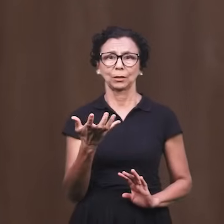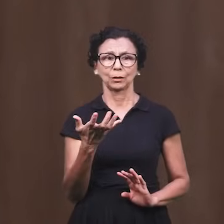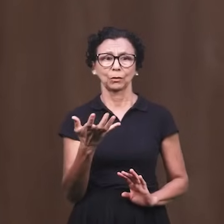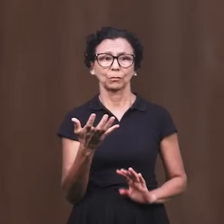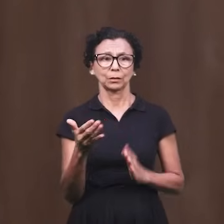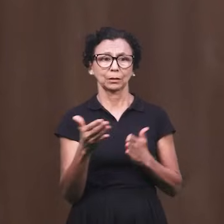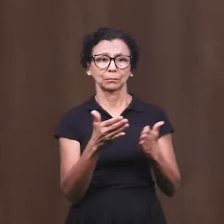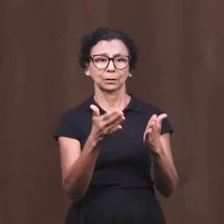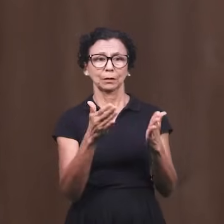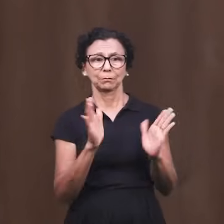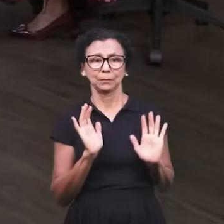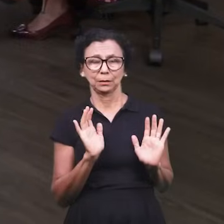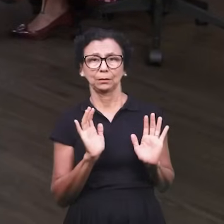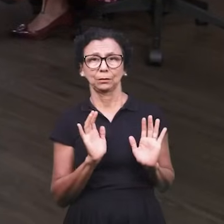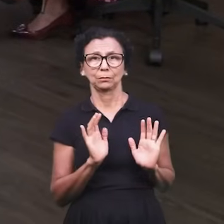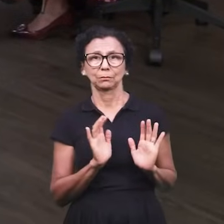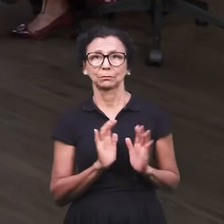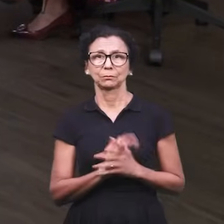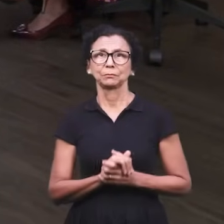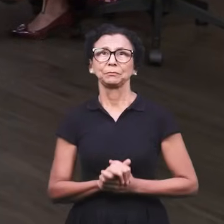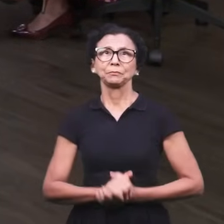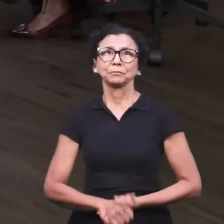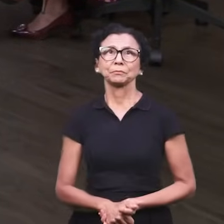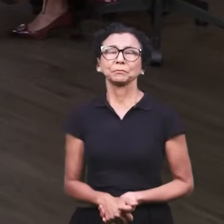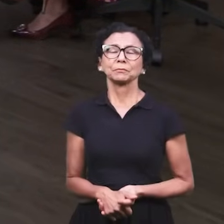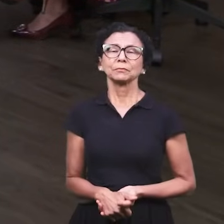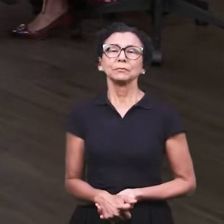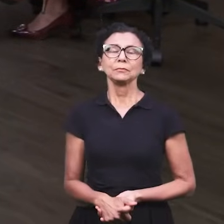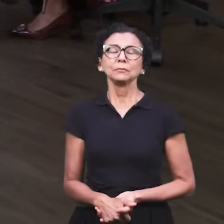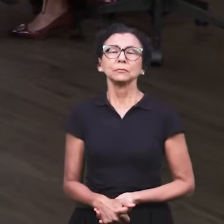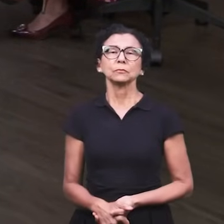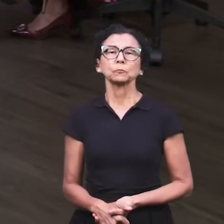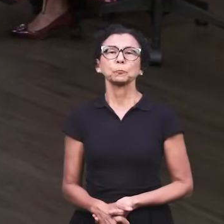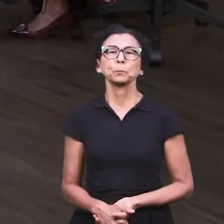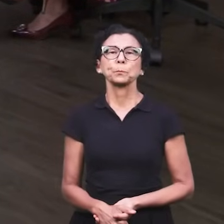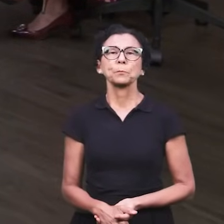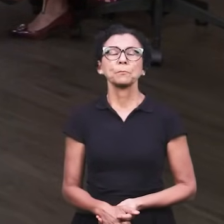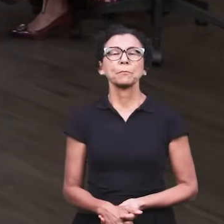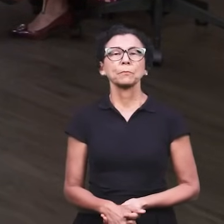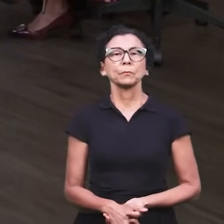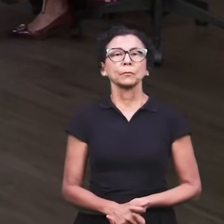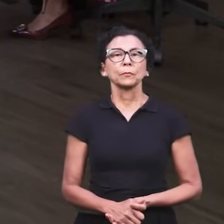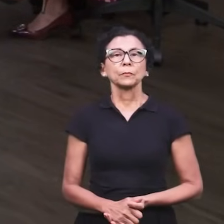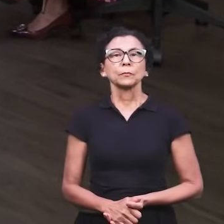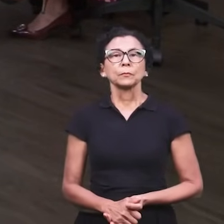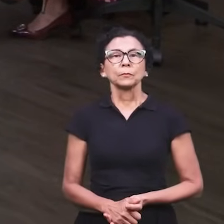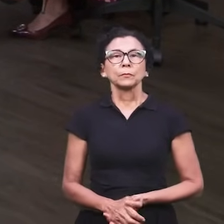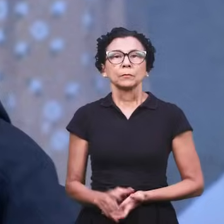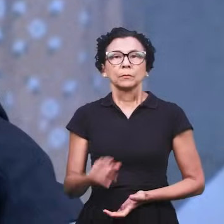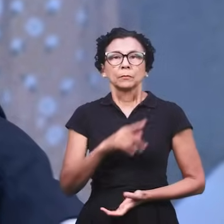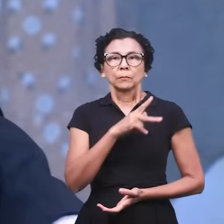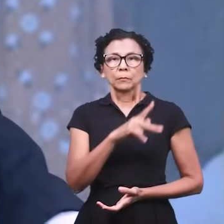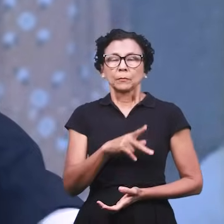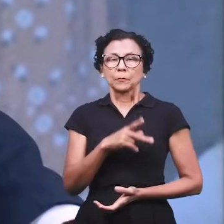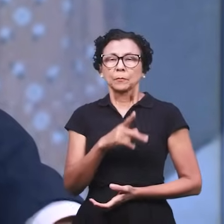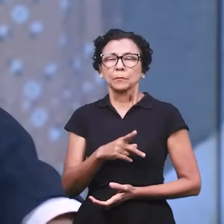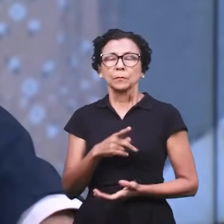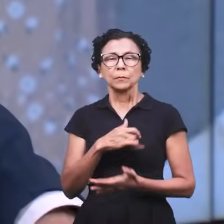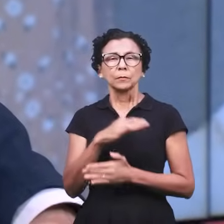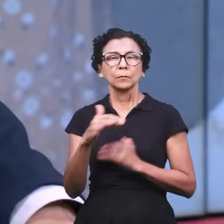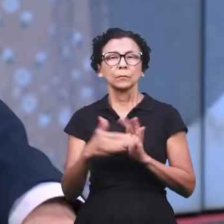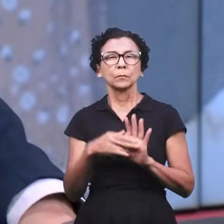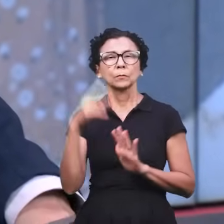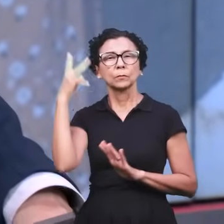viver o profético, eu quero viver o guia-me pelo caminho eterno. Então você vê Paulo abrindo mão de todos